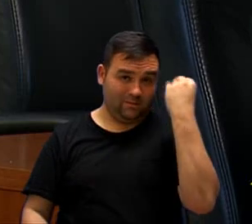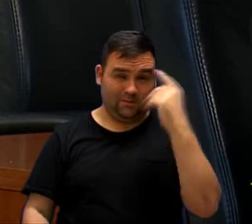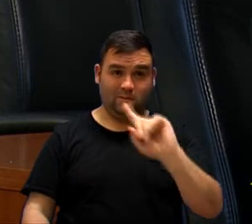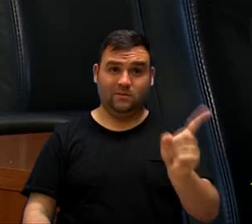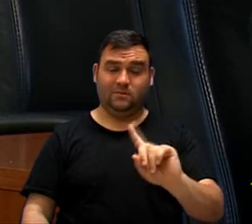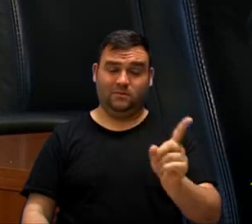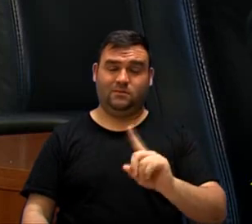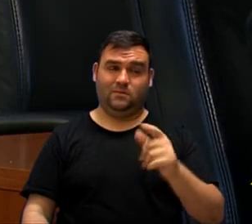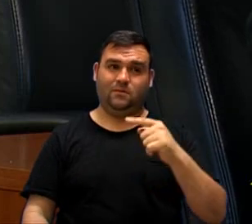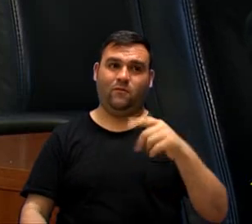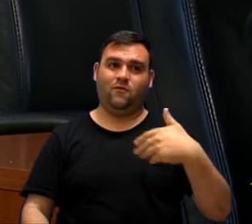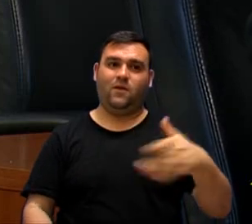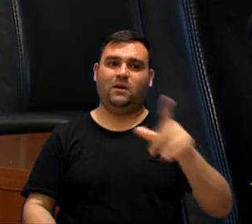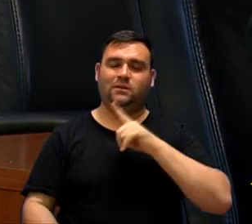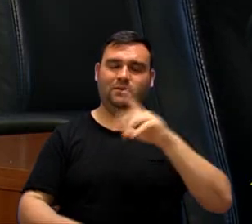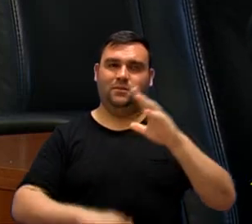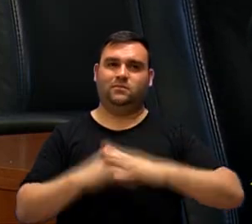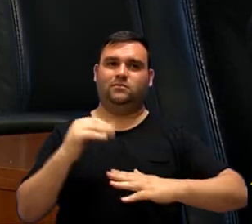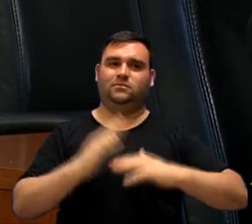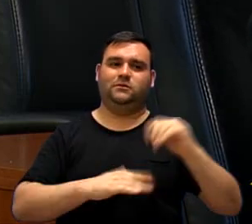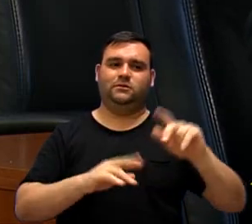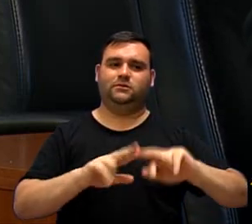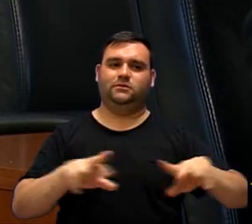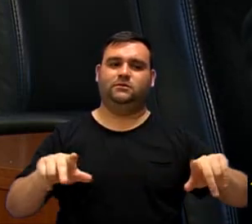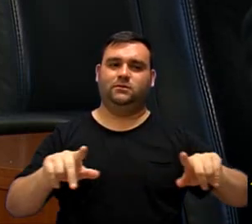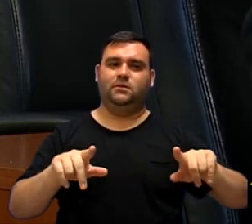forem fazer as ações ali,